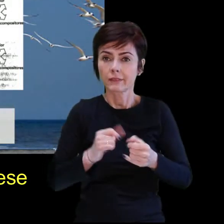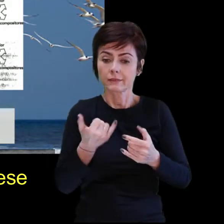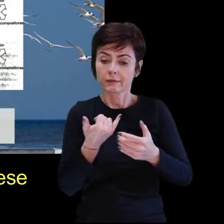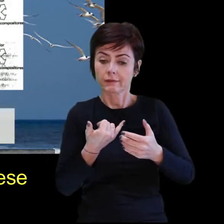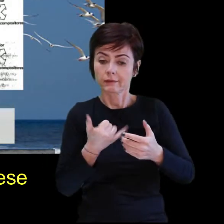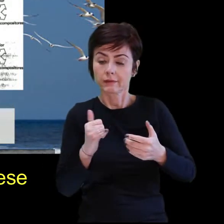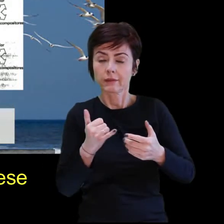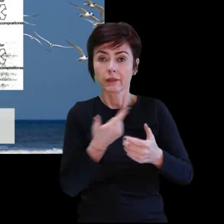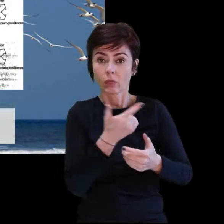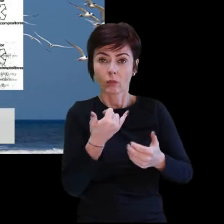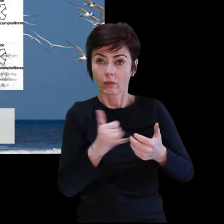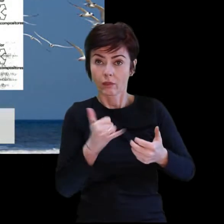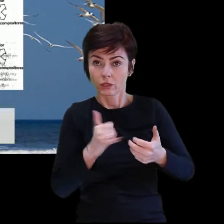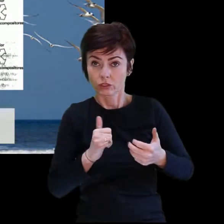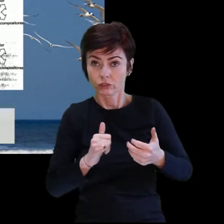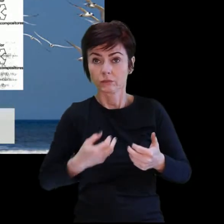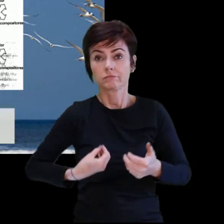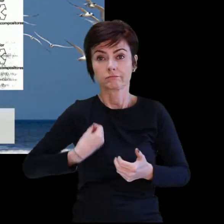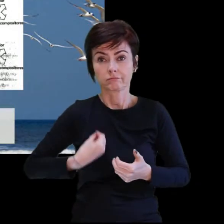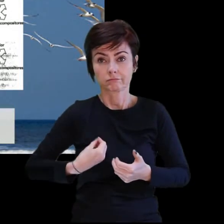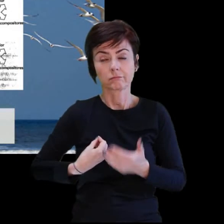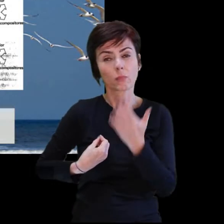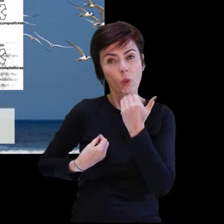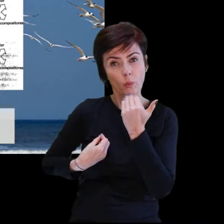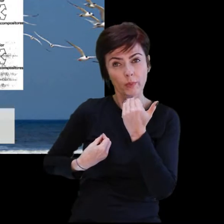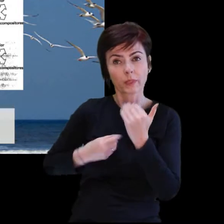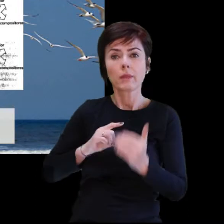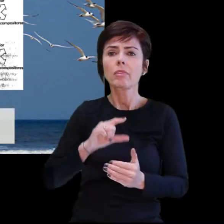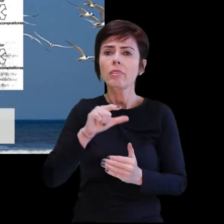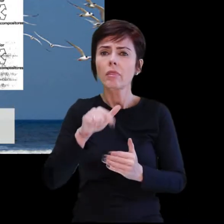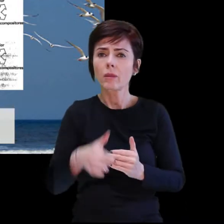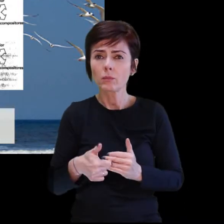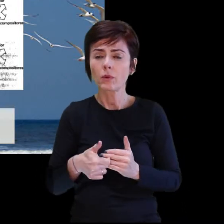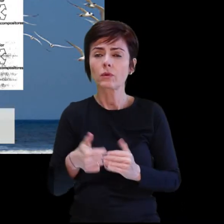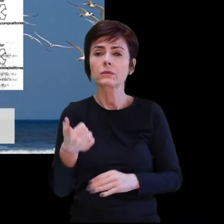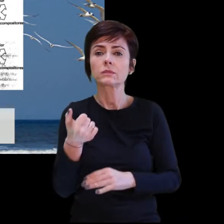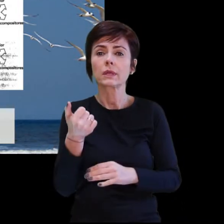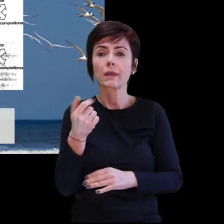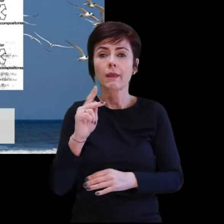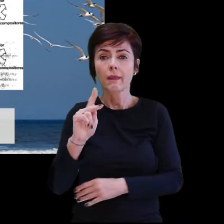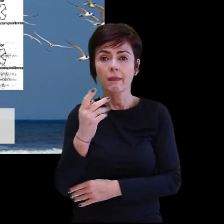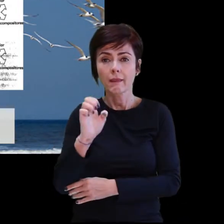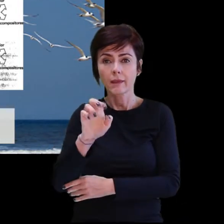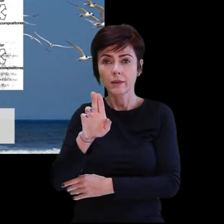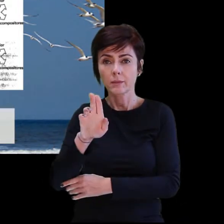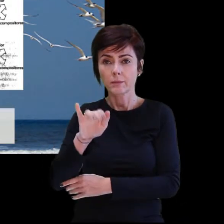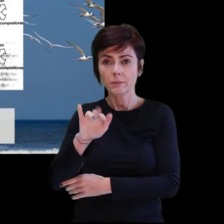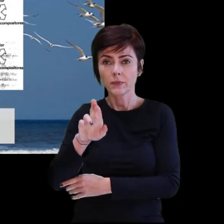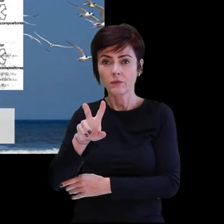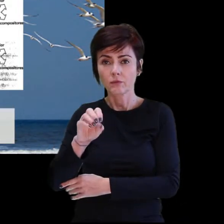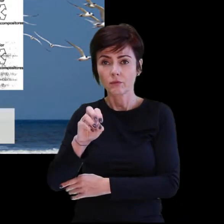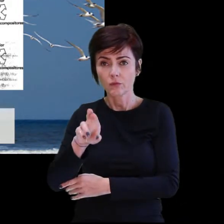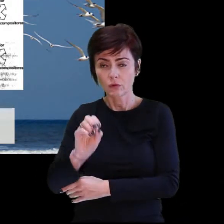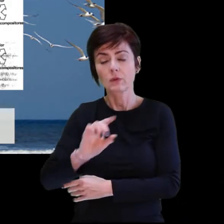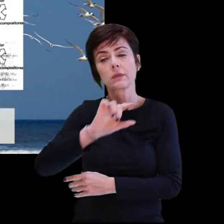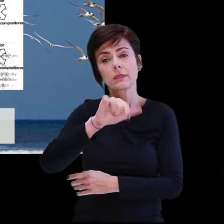quimiossíntese eles transformam material inorgânico em matéria orgânica. Depois eles são consumidos pelos que a gente chama de herbívoros